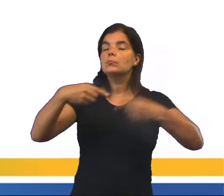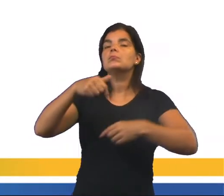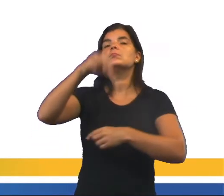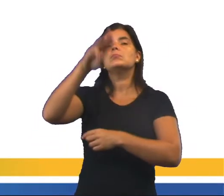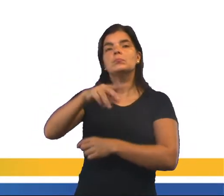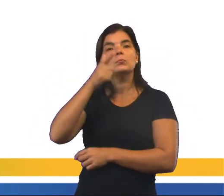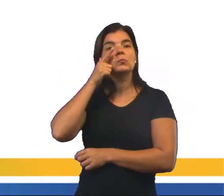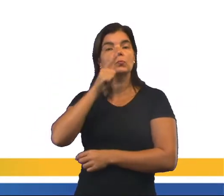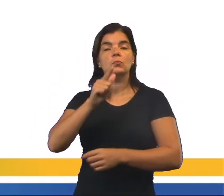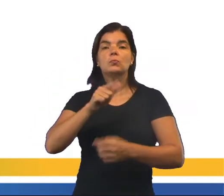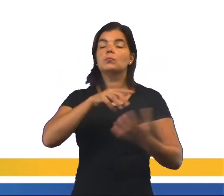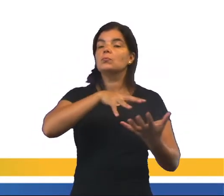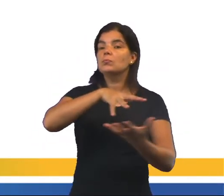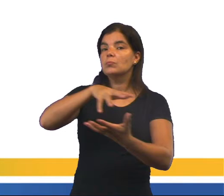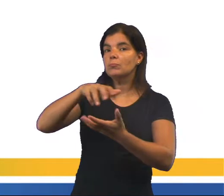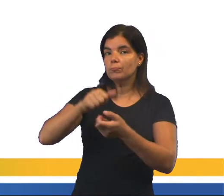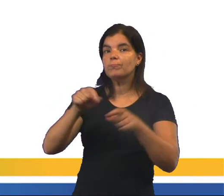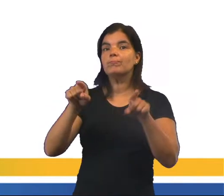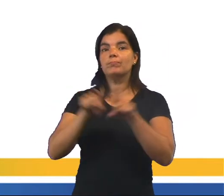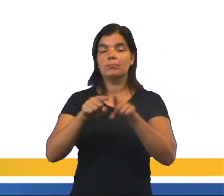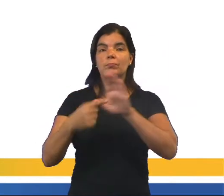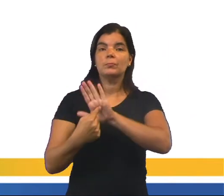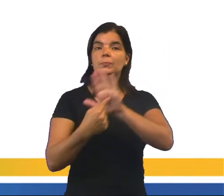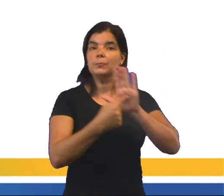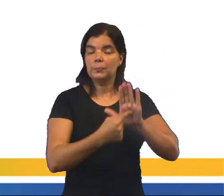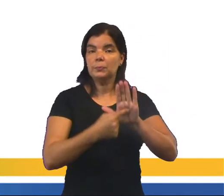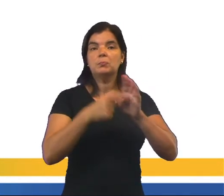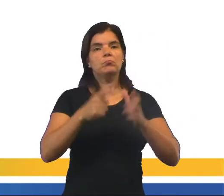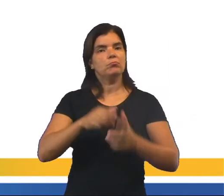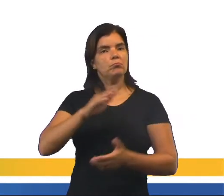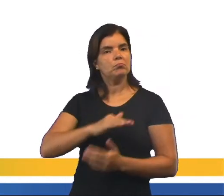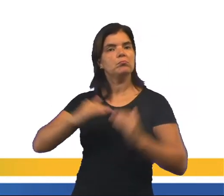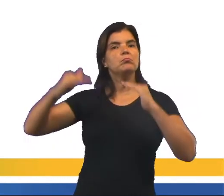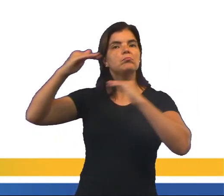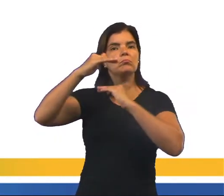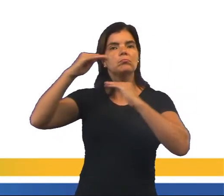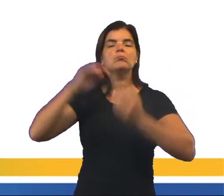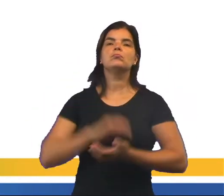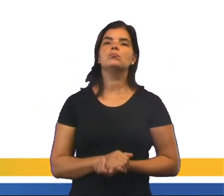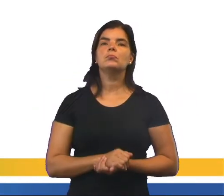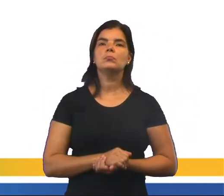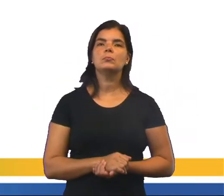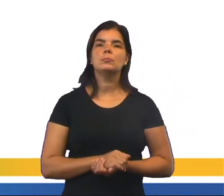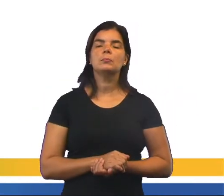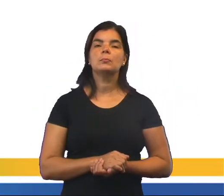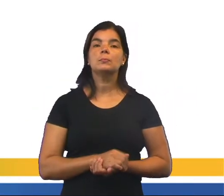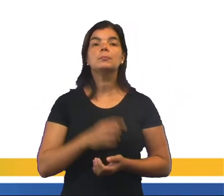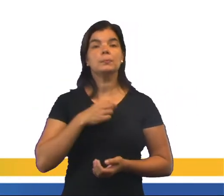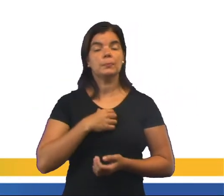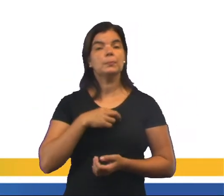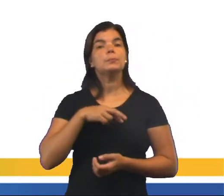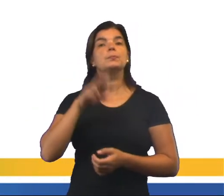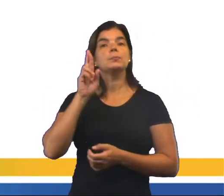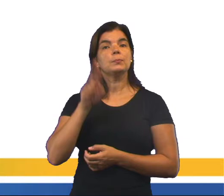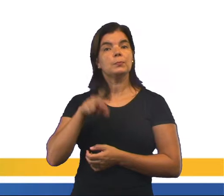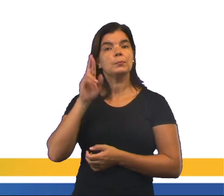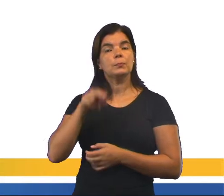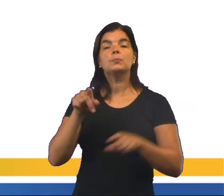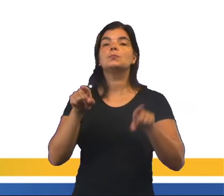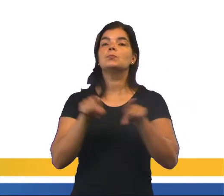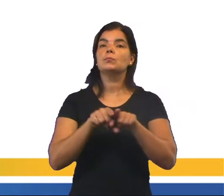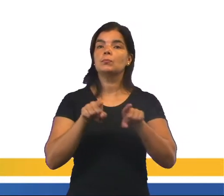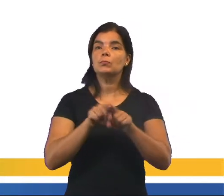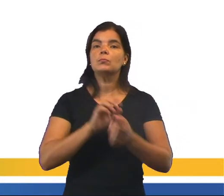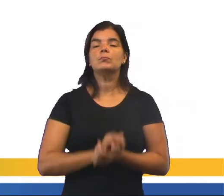quem conseguiriam atingir o espaço como forma de demonstração de grandeza. Então, a Rússia, né, que é a União Soviética,